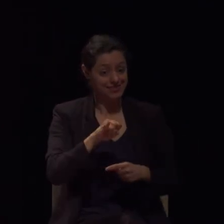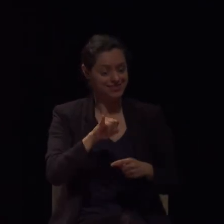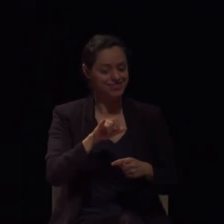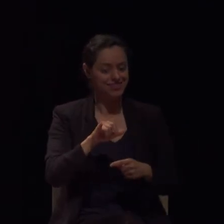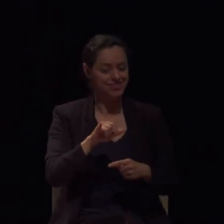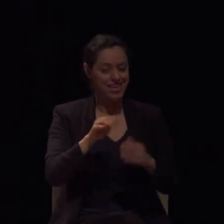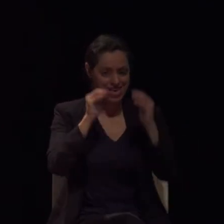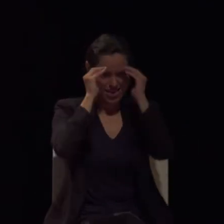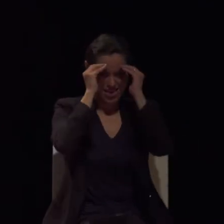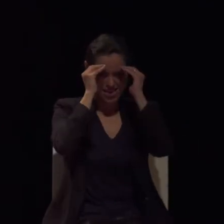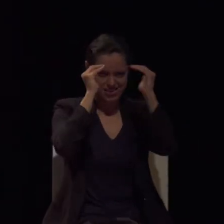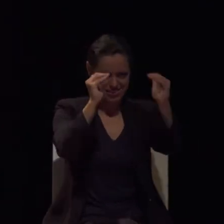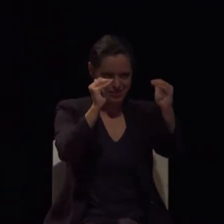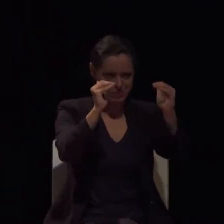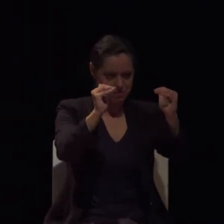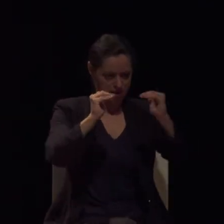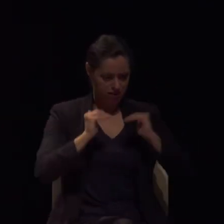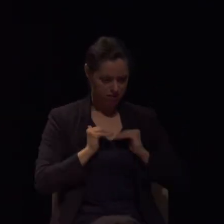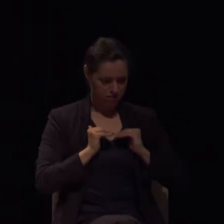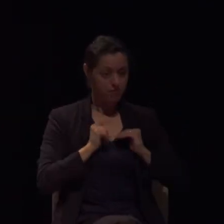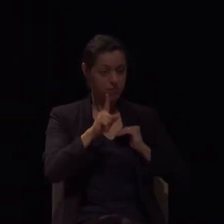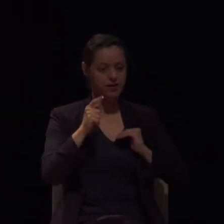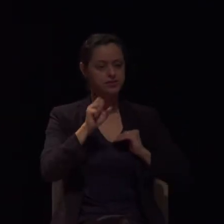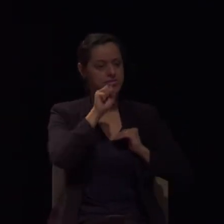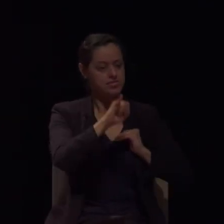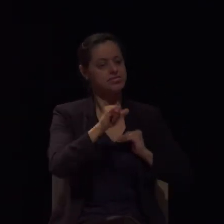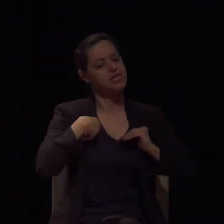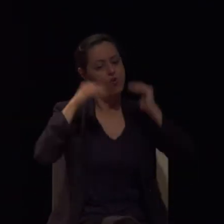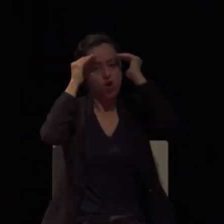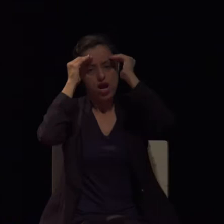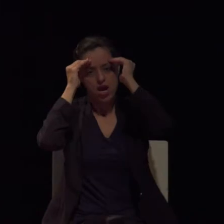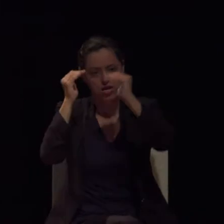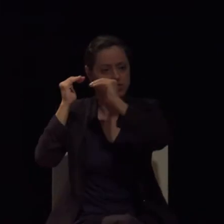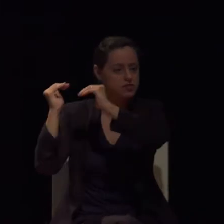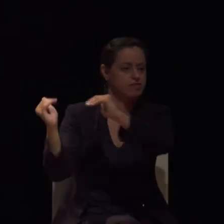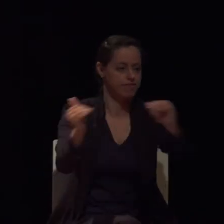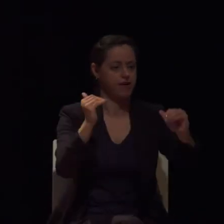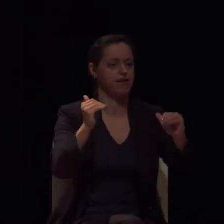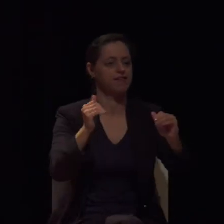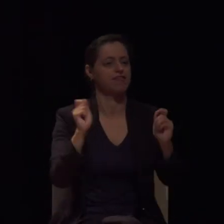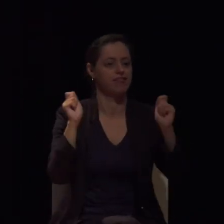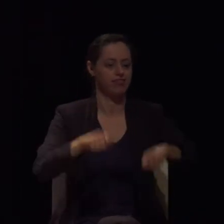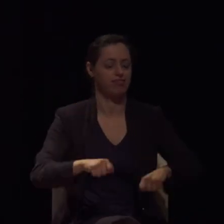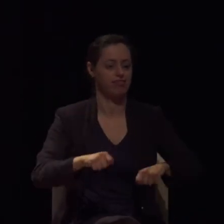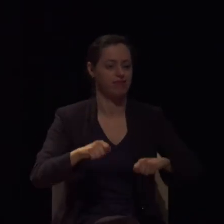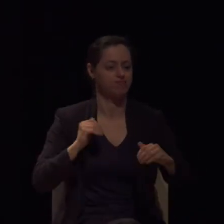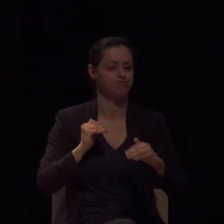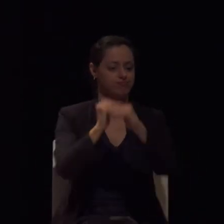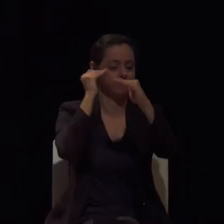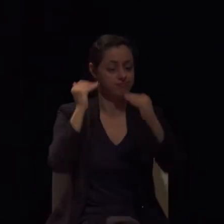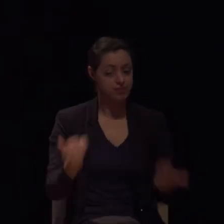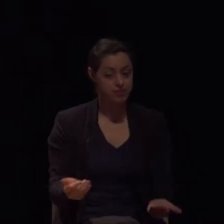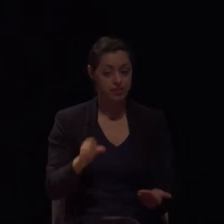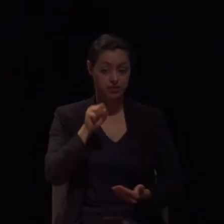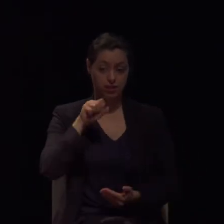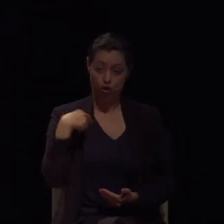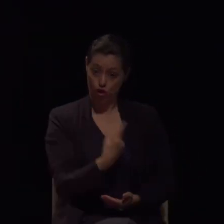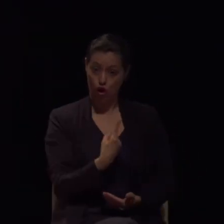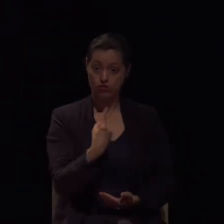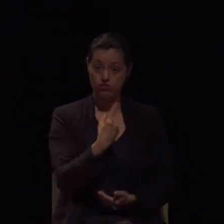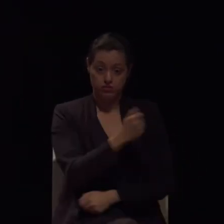questionado é pra quem tem os nossos estudantes principalmente pretos e